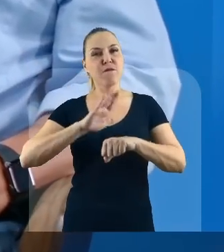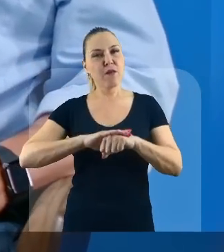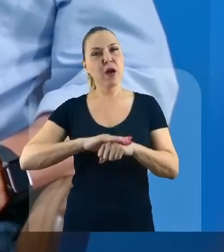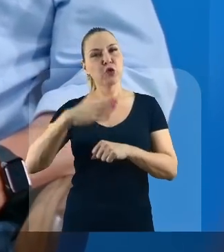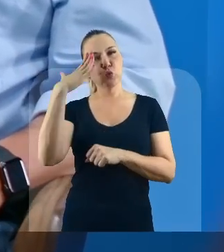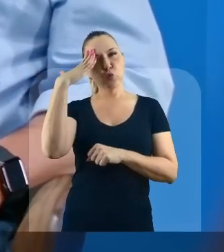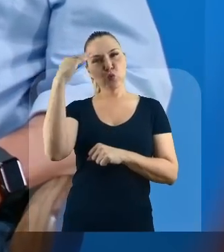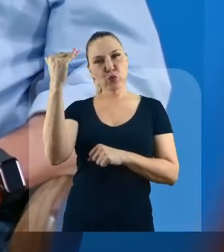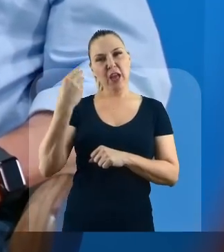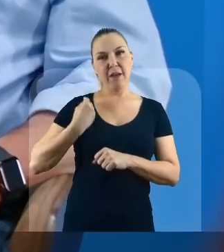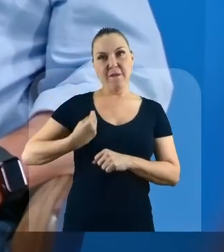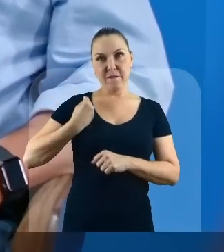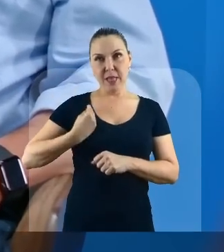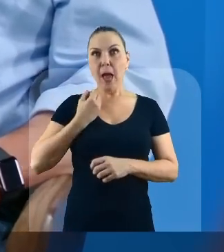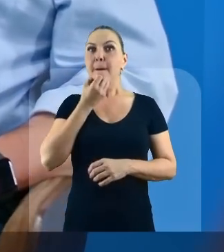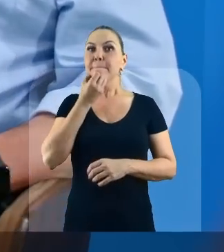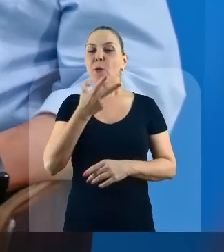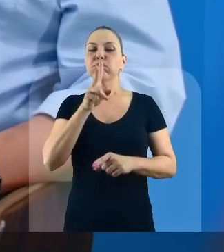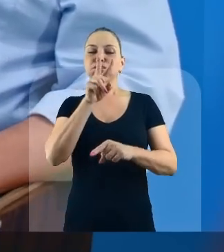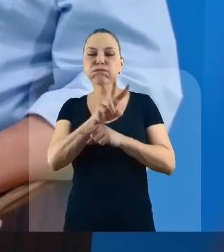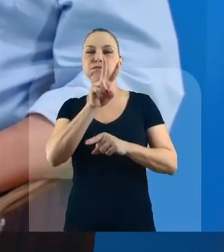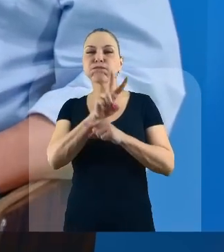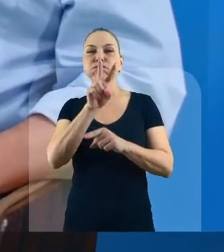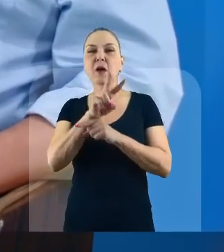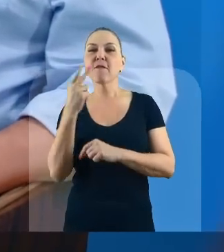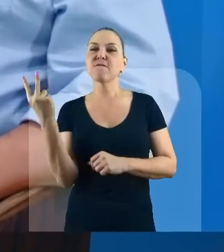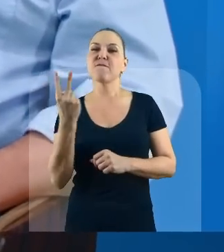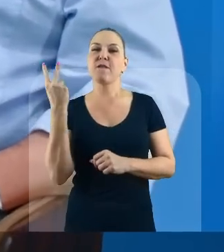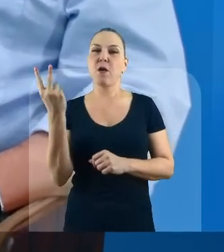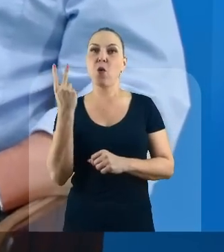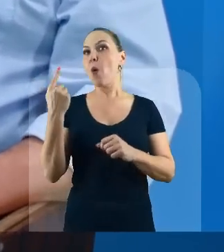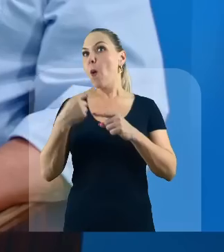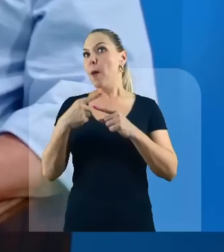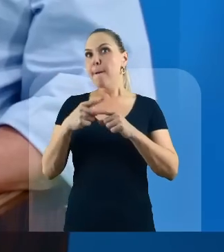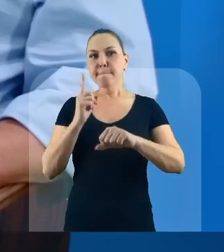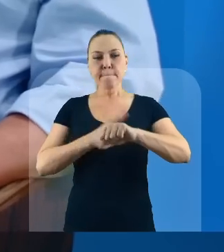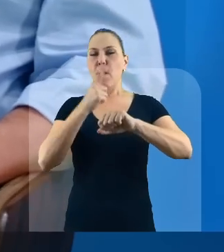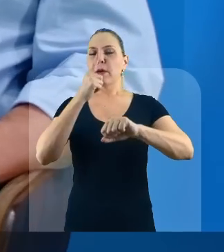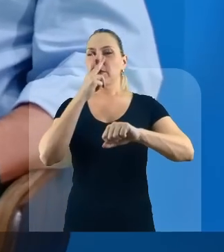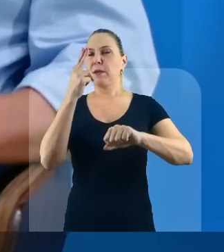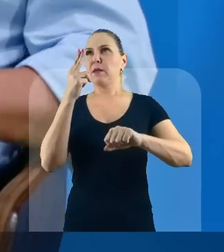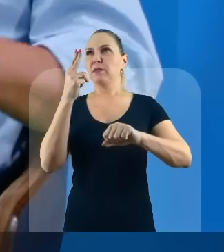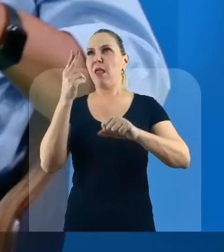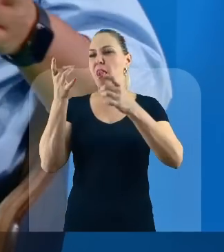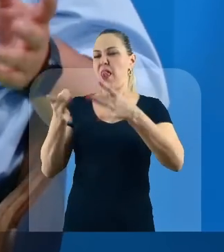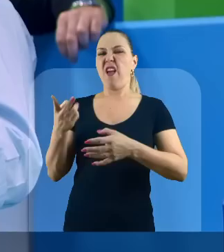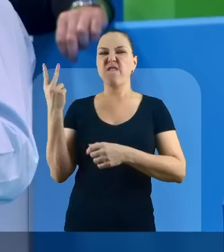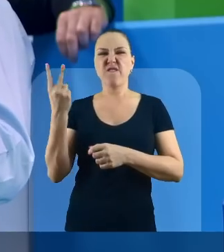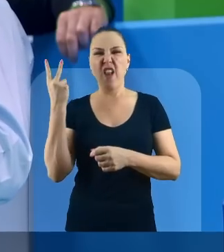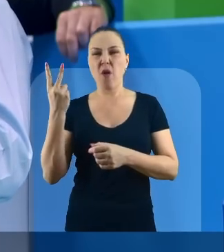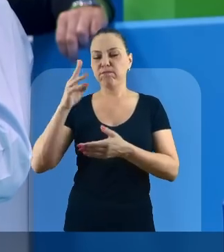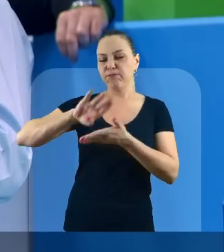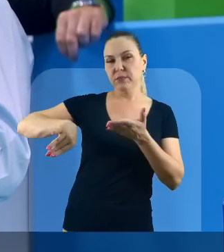você quer ter sucesso na vida, é bom que você preserve muito os seus valores. Porque no momento que você deixa os seus valores de